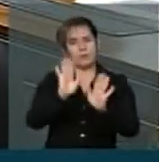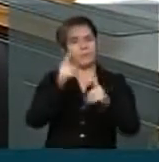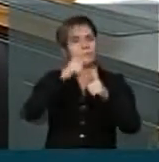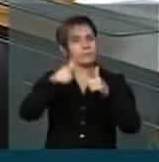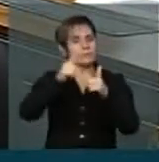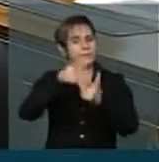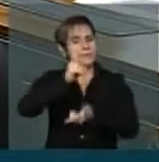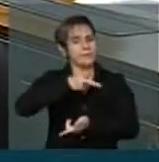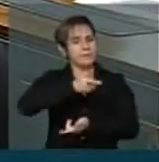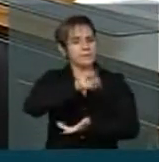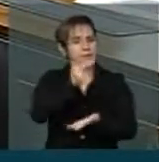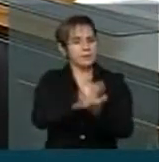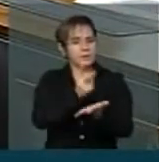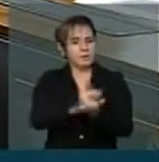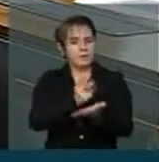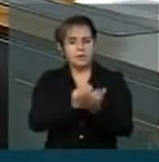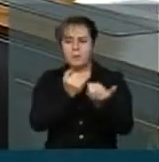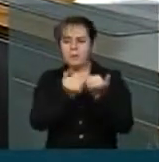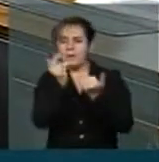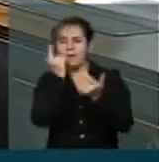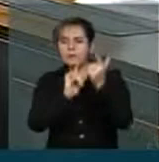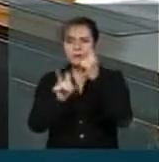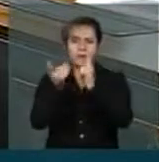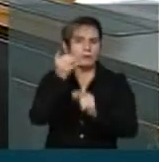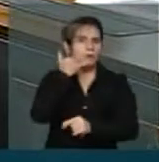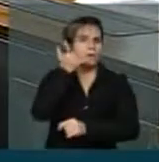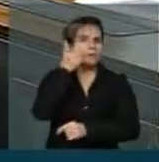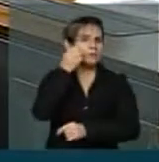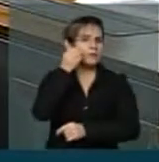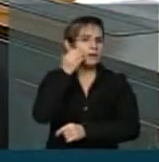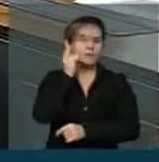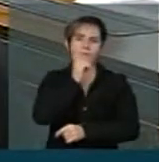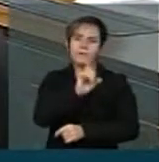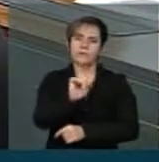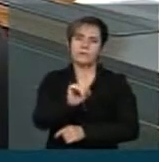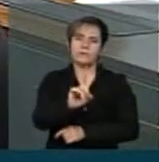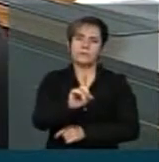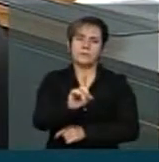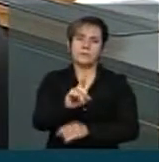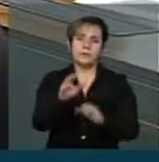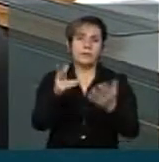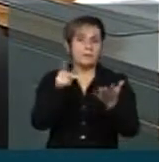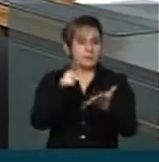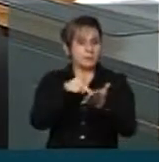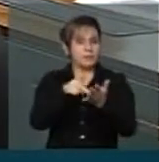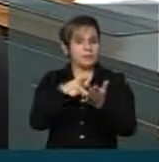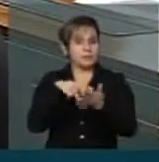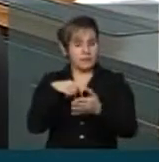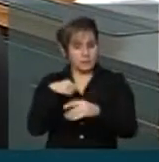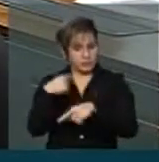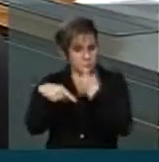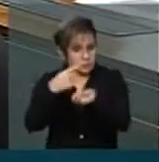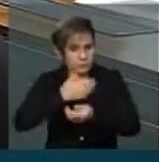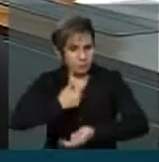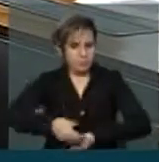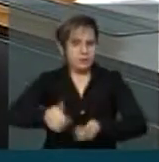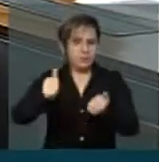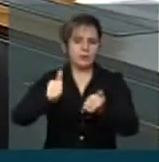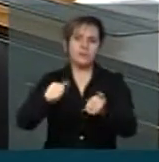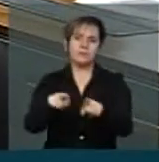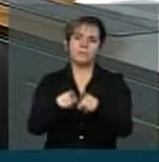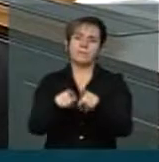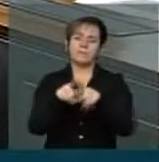uma sensação que nós não conseguimos mais falar no telefone, nós estamos andando para trás, quando na realidade nós estamos andando muito para frente. Então, a